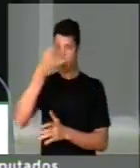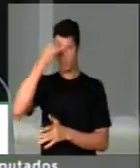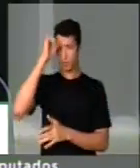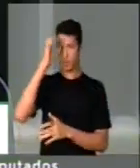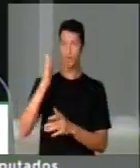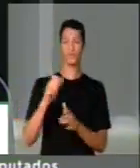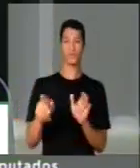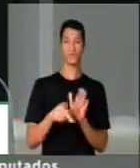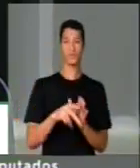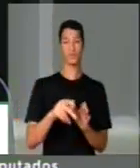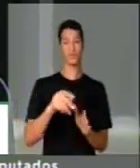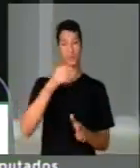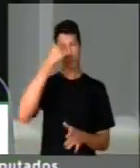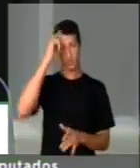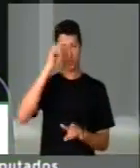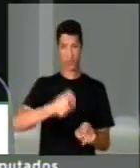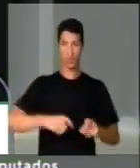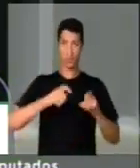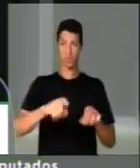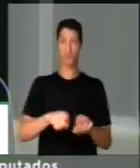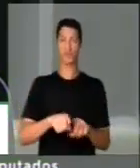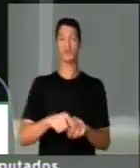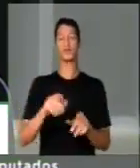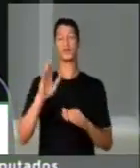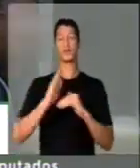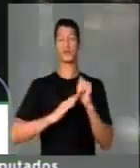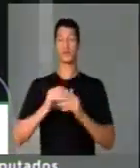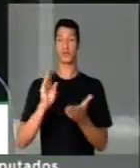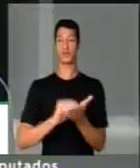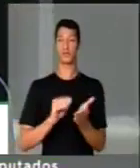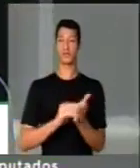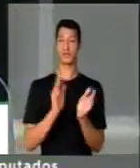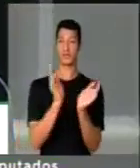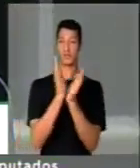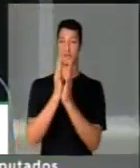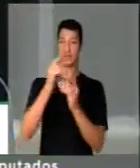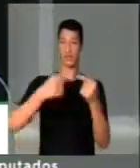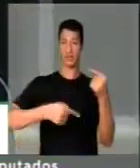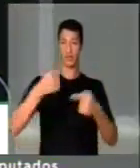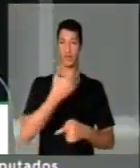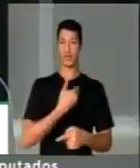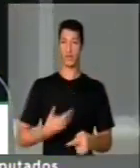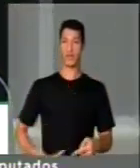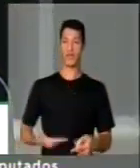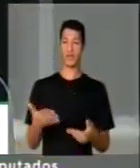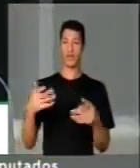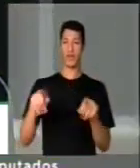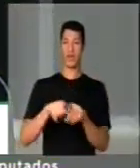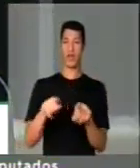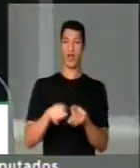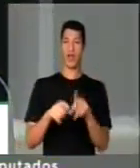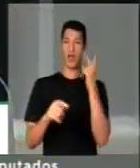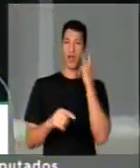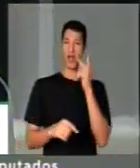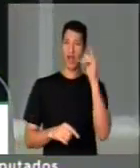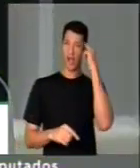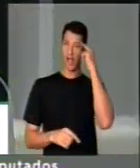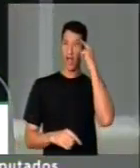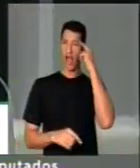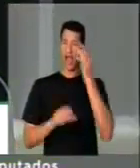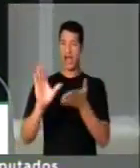rurais, abnegados produtores rurais, que a despeito da ausência de um conjunto de políticas públicas, inclusive para